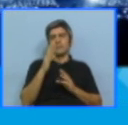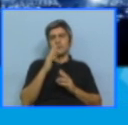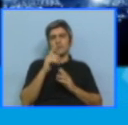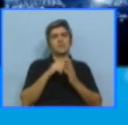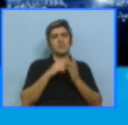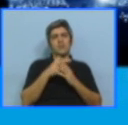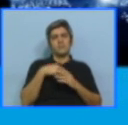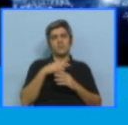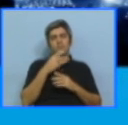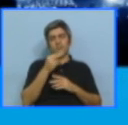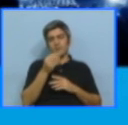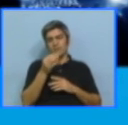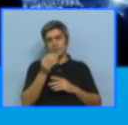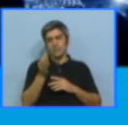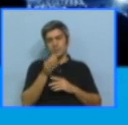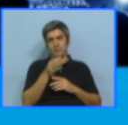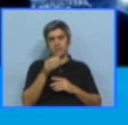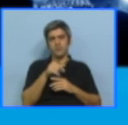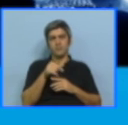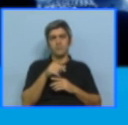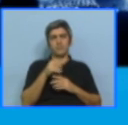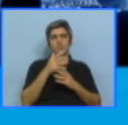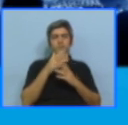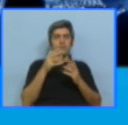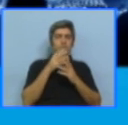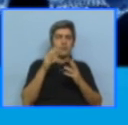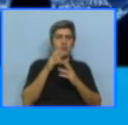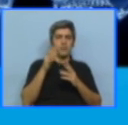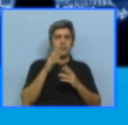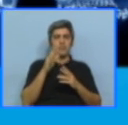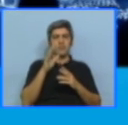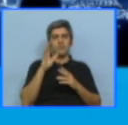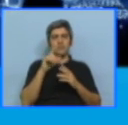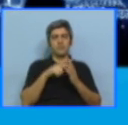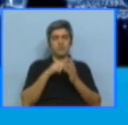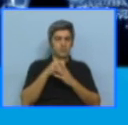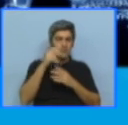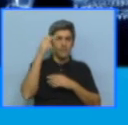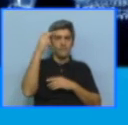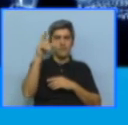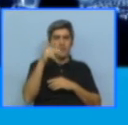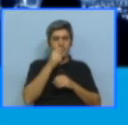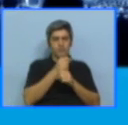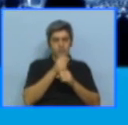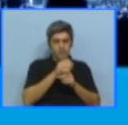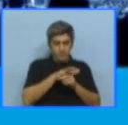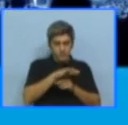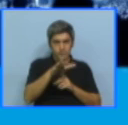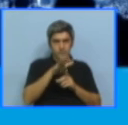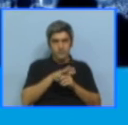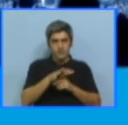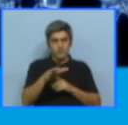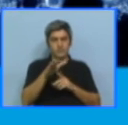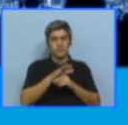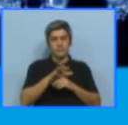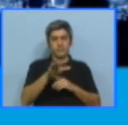dos 30, 40, e a maioria, portanto, estava sempre fora neste empenho de missão universal.